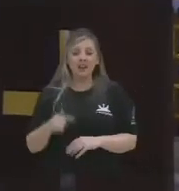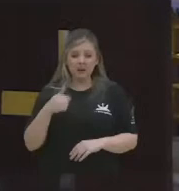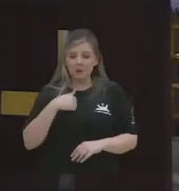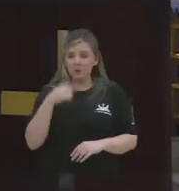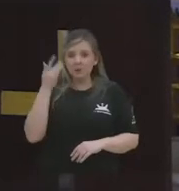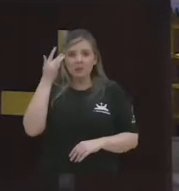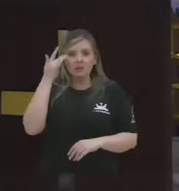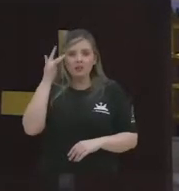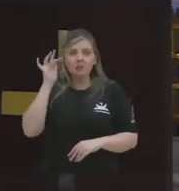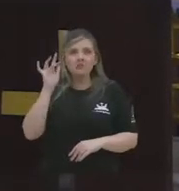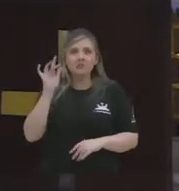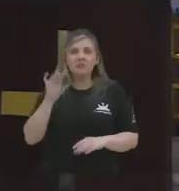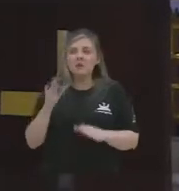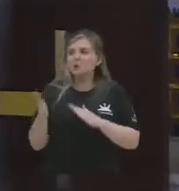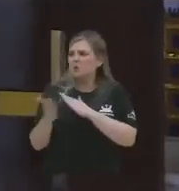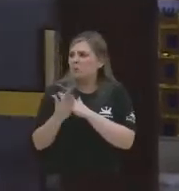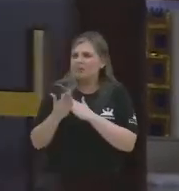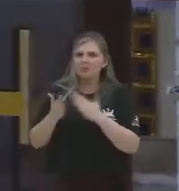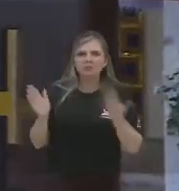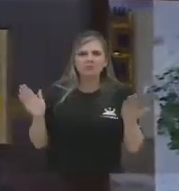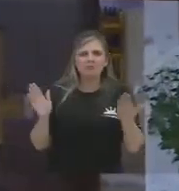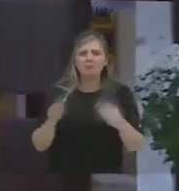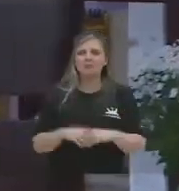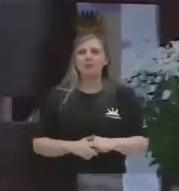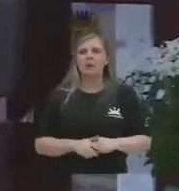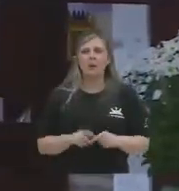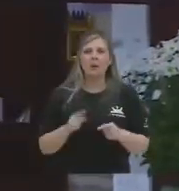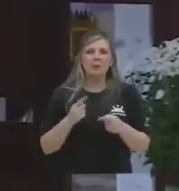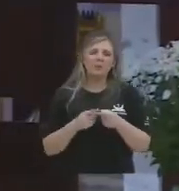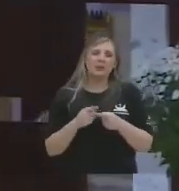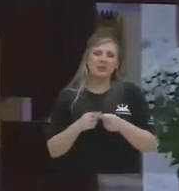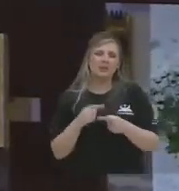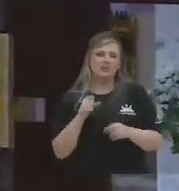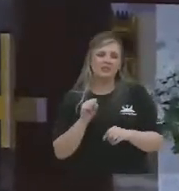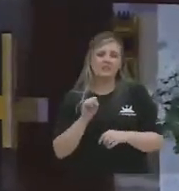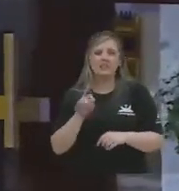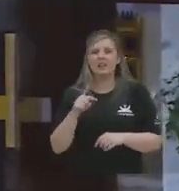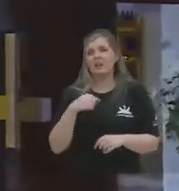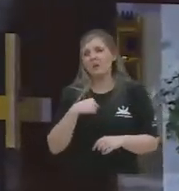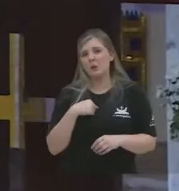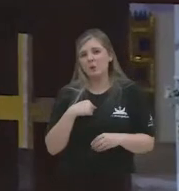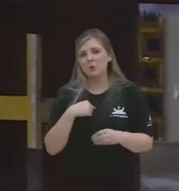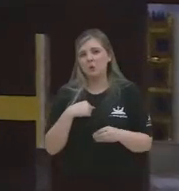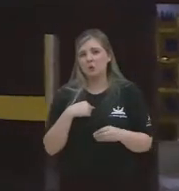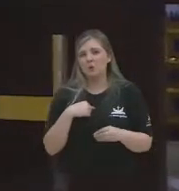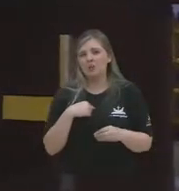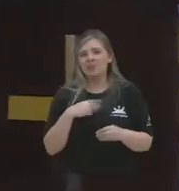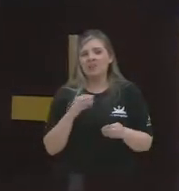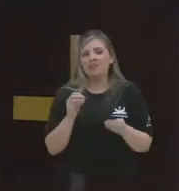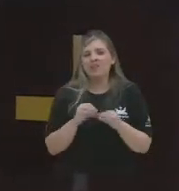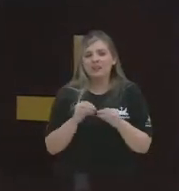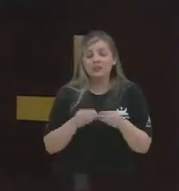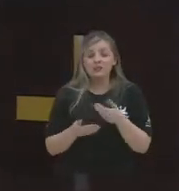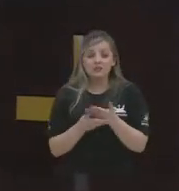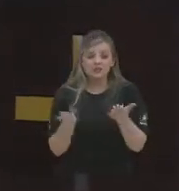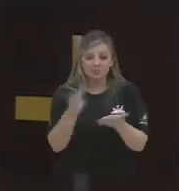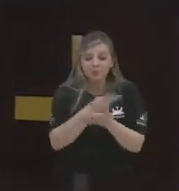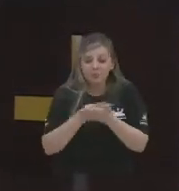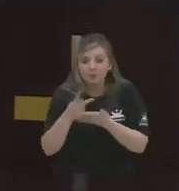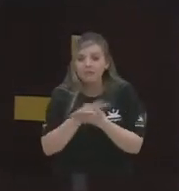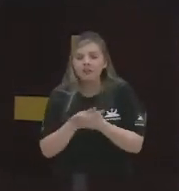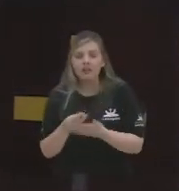ajuda. Porque se eu não faço vocês também ir em busca da vida de vocês,